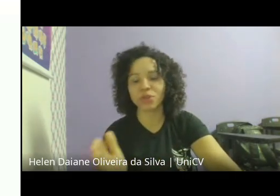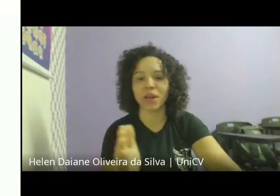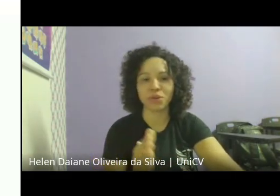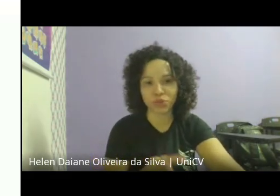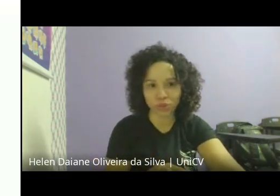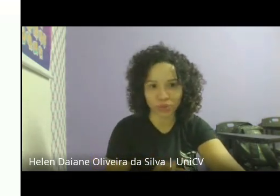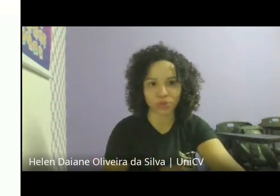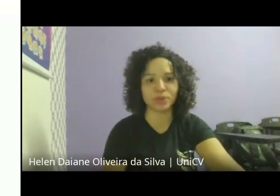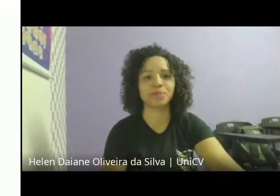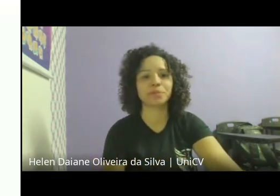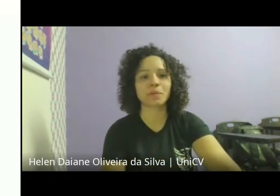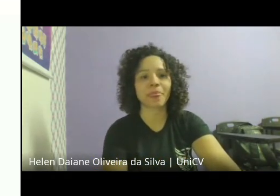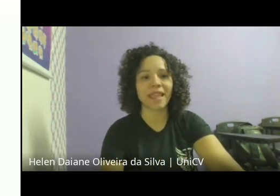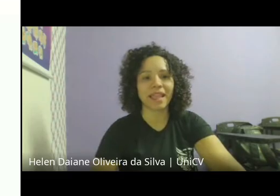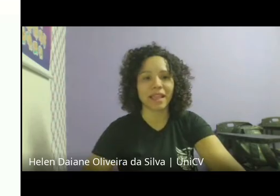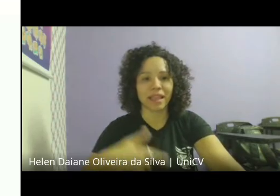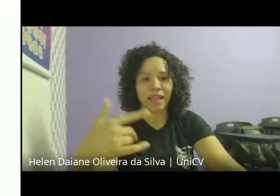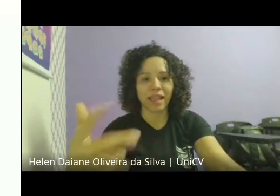perda visual junto.